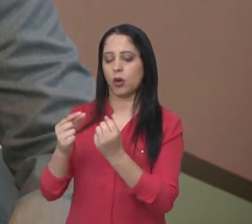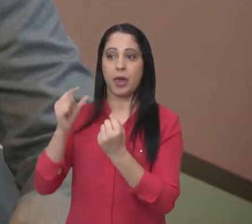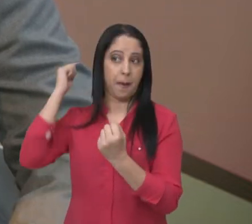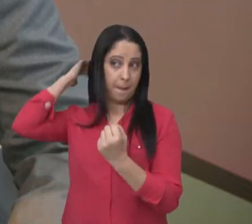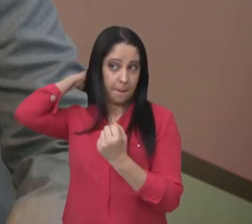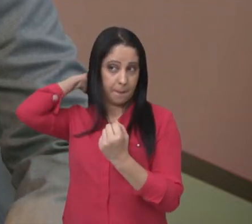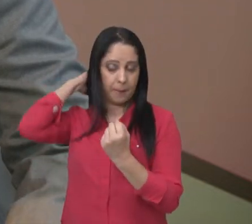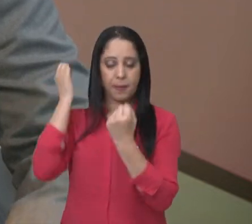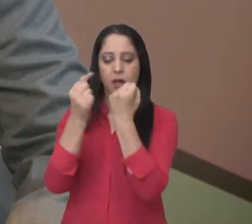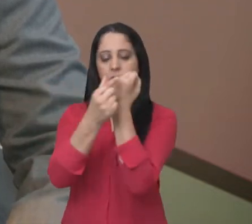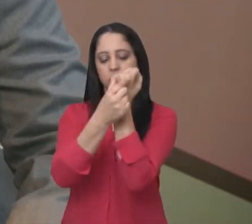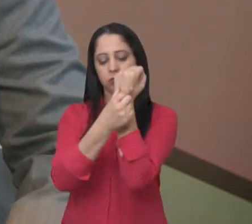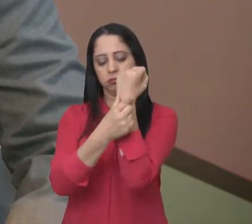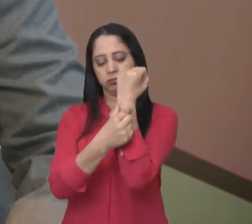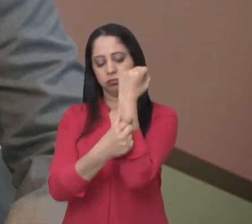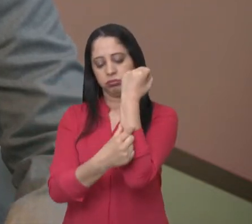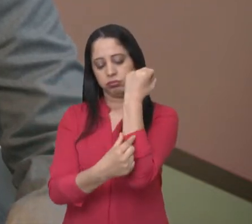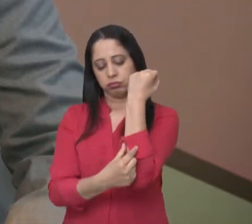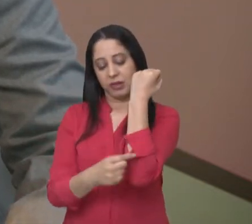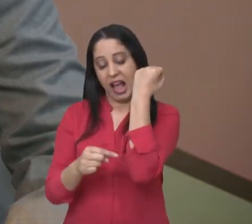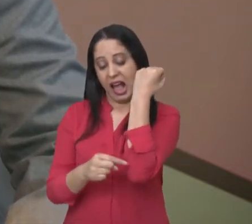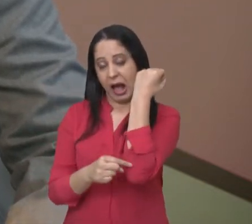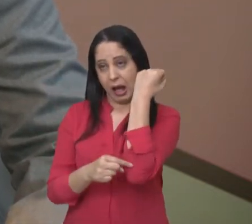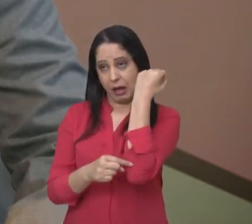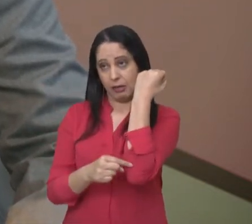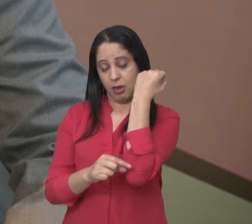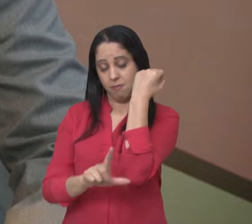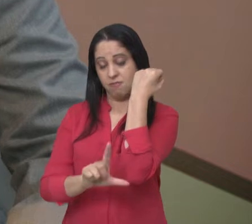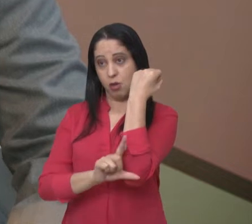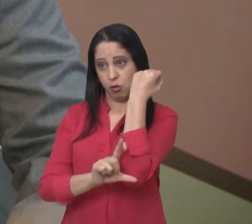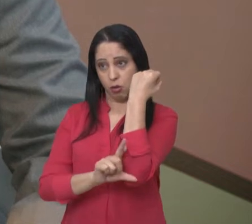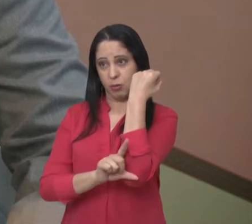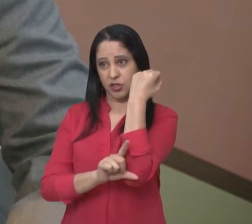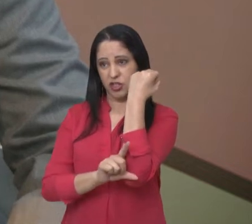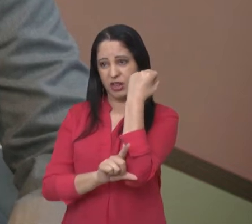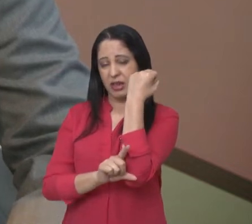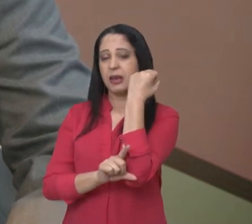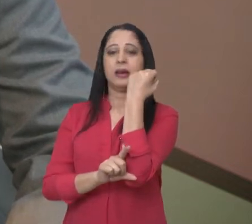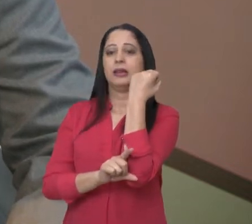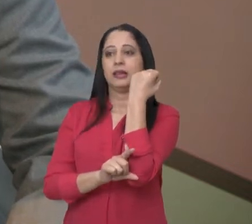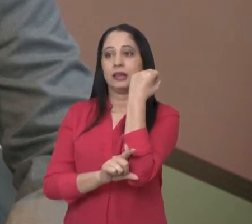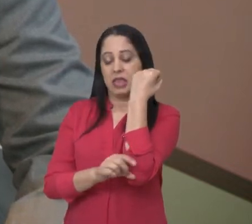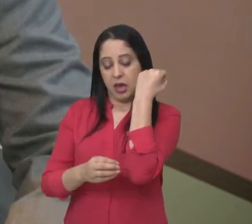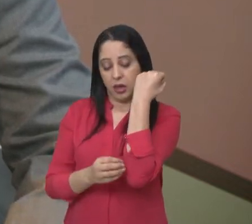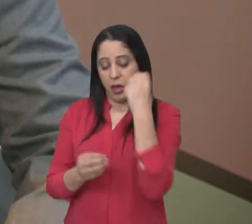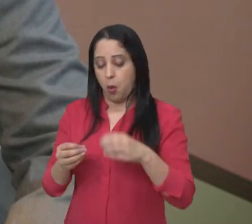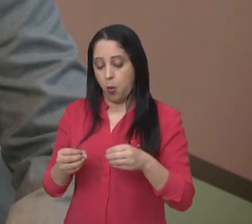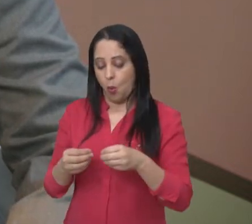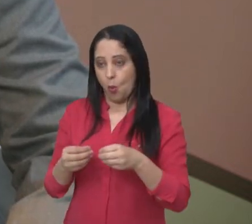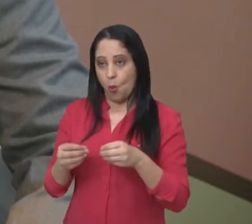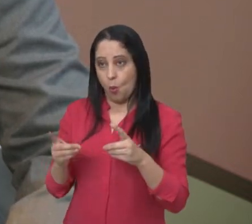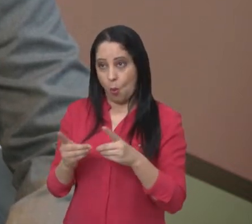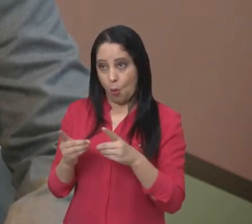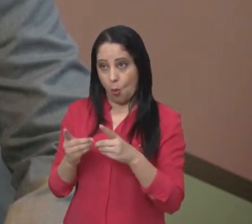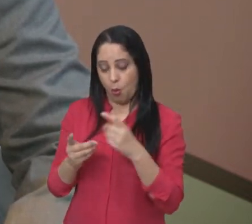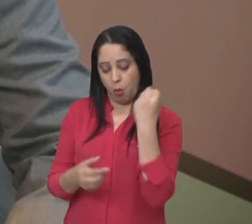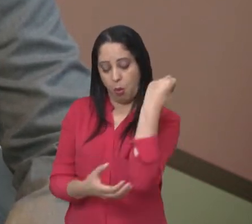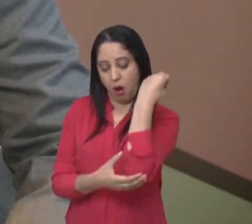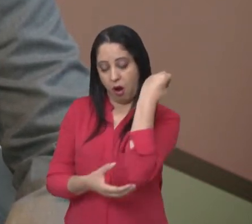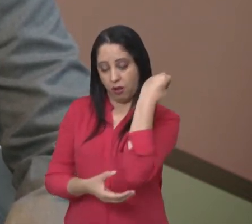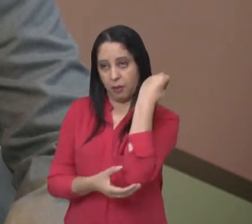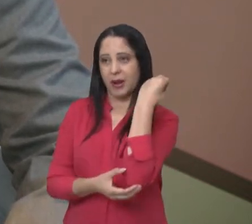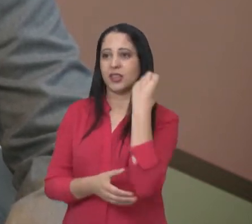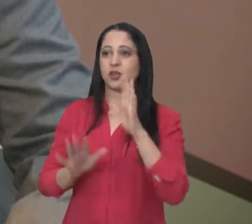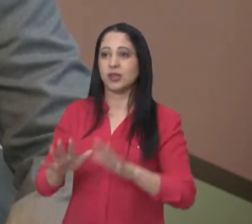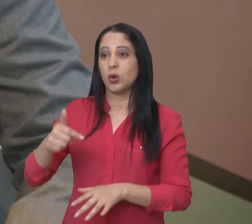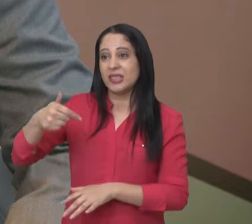está em contato com o quadril, bem próximo ali à bacia. Cerca de 80% das pessoas vão apresentar